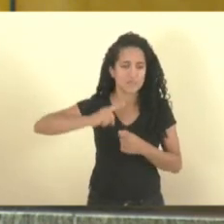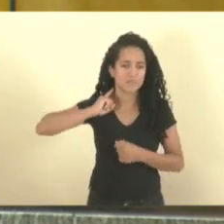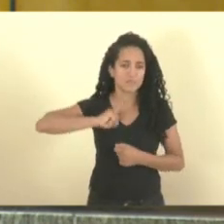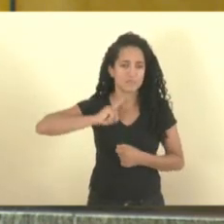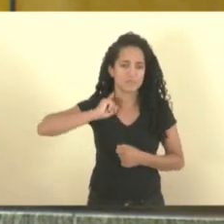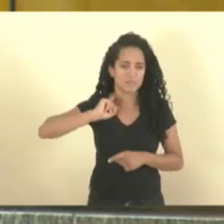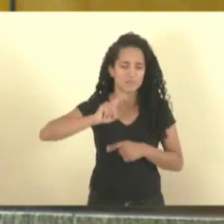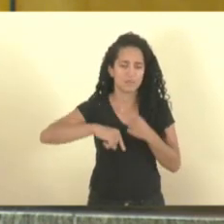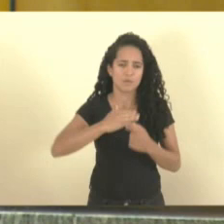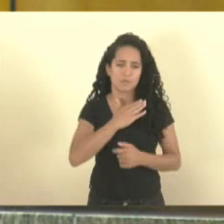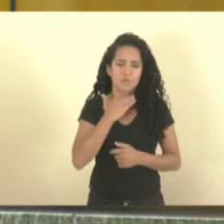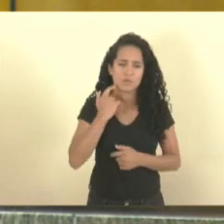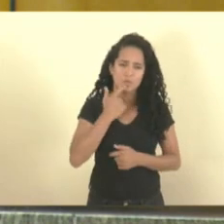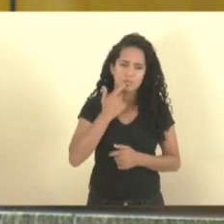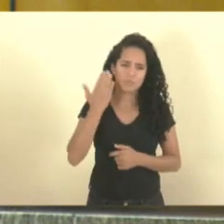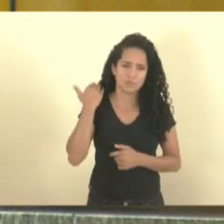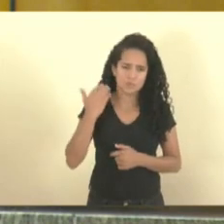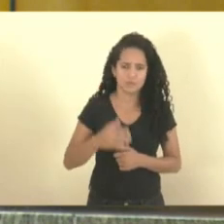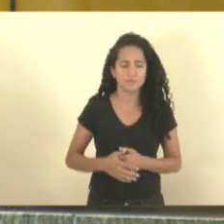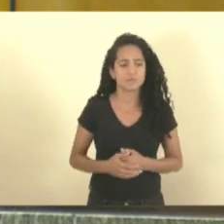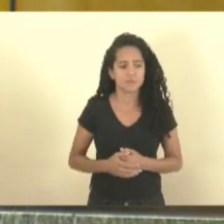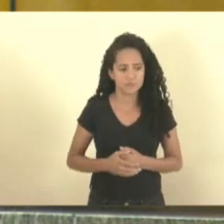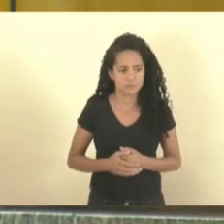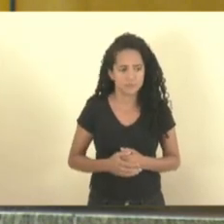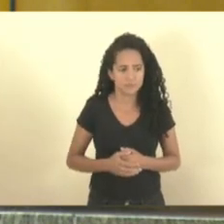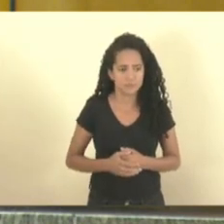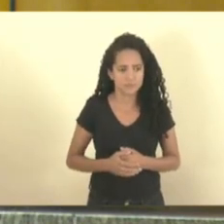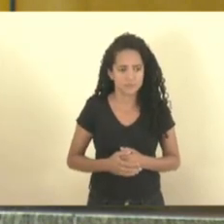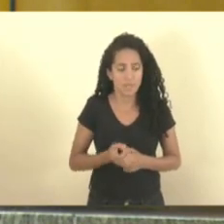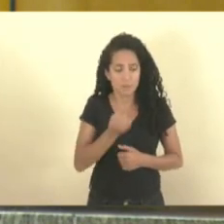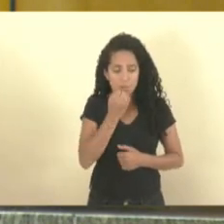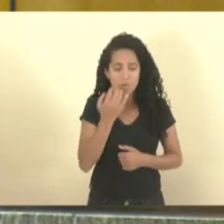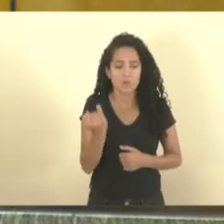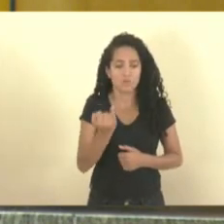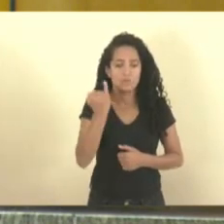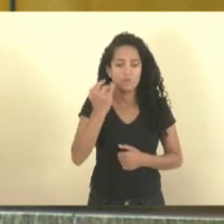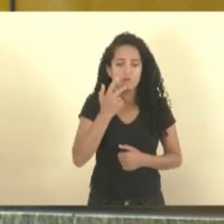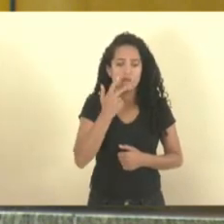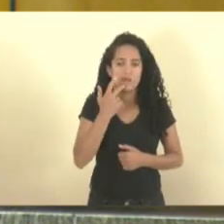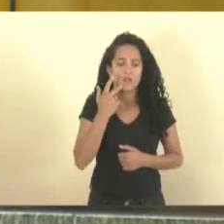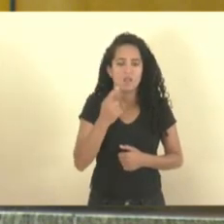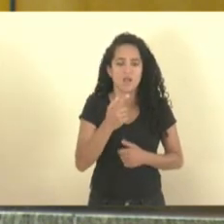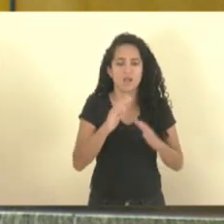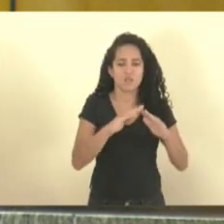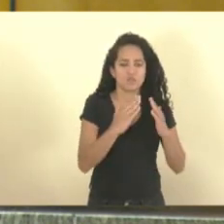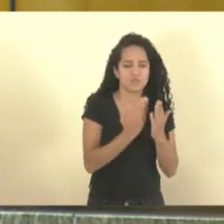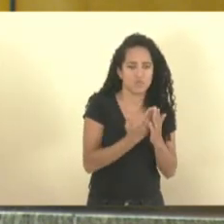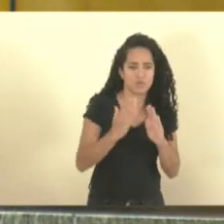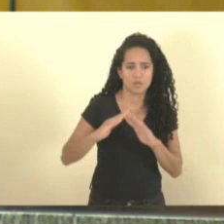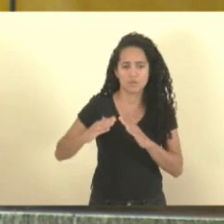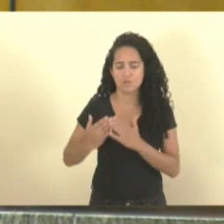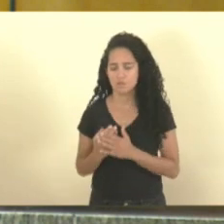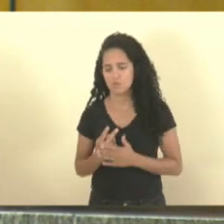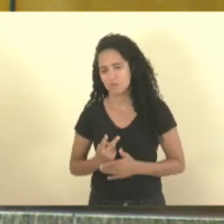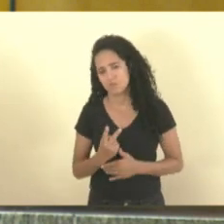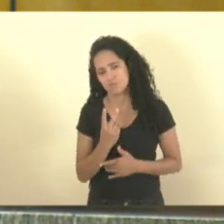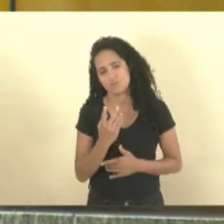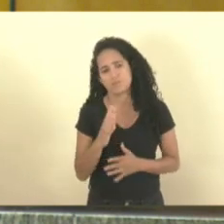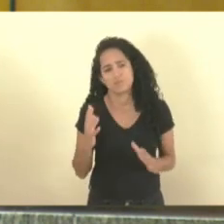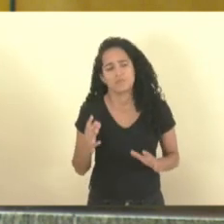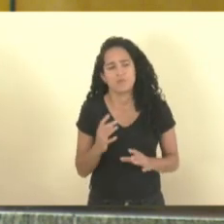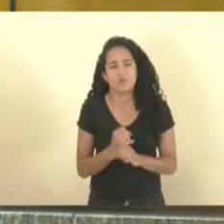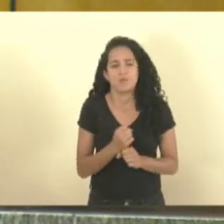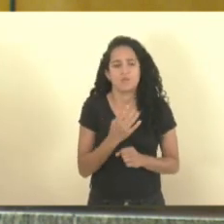e faleceu agora recentemente. É bom registrar ainda que ali funcionam hoje, coronel, duas escolas com aproximadamente